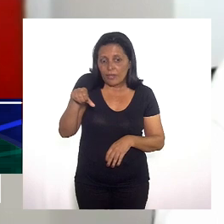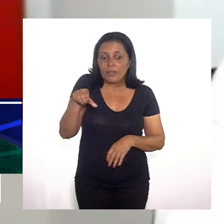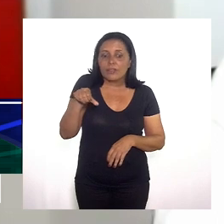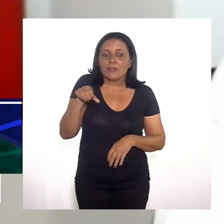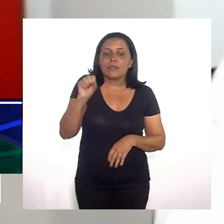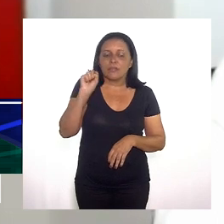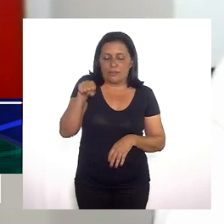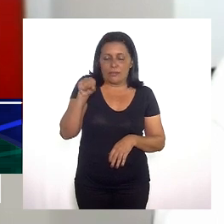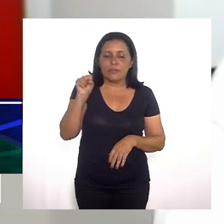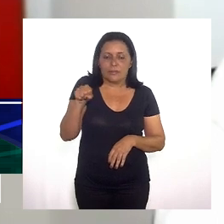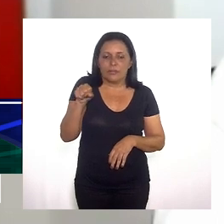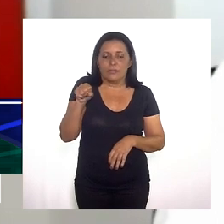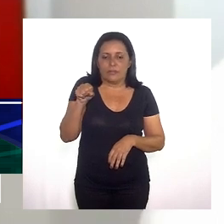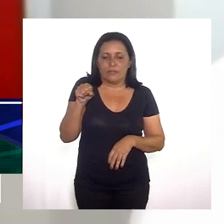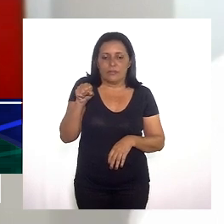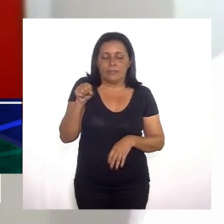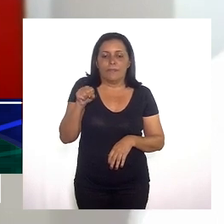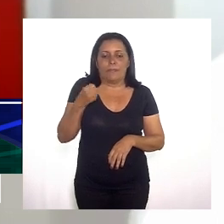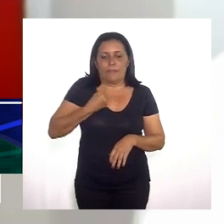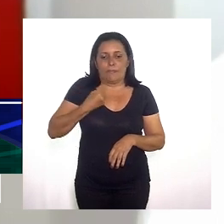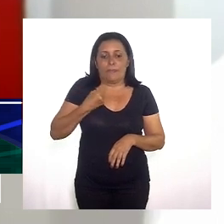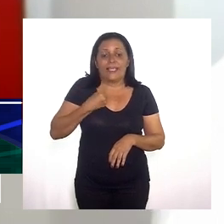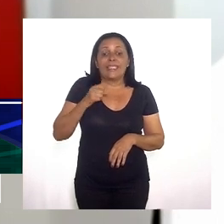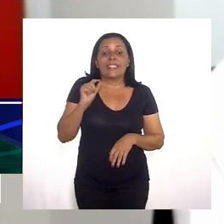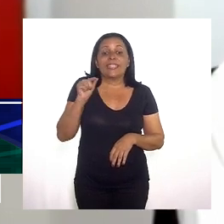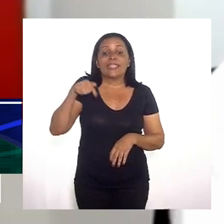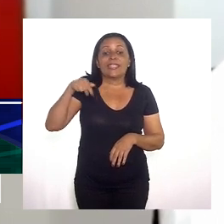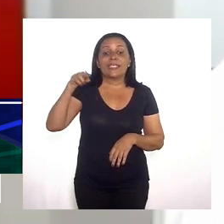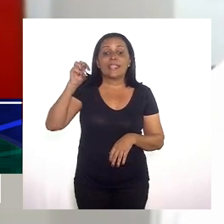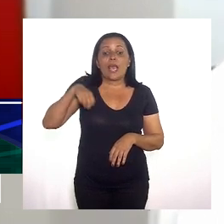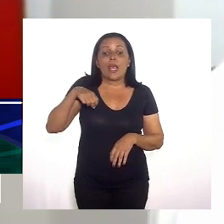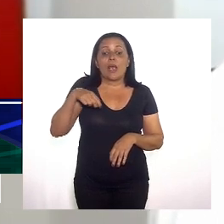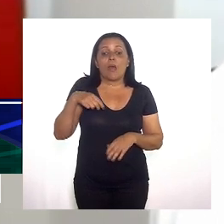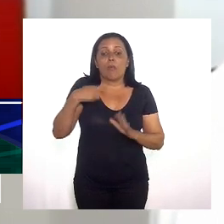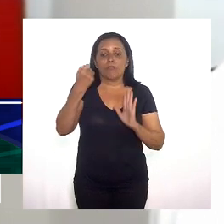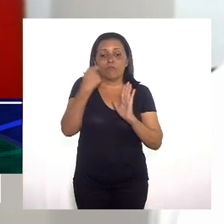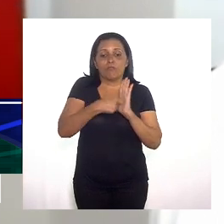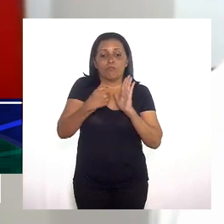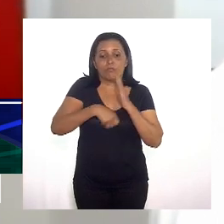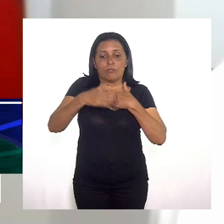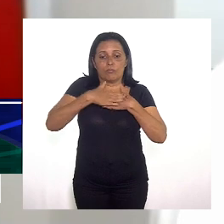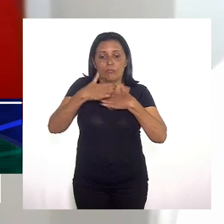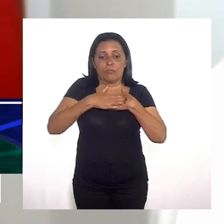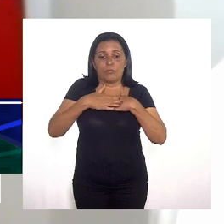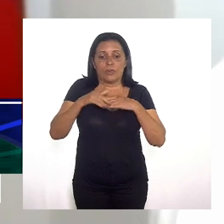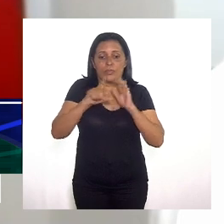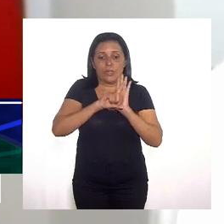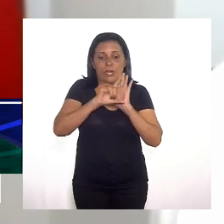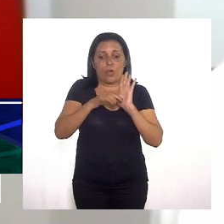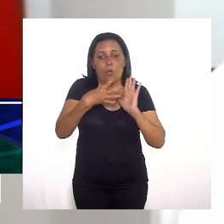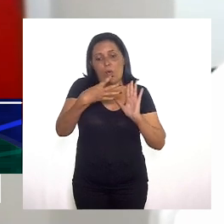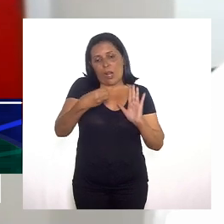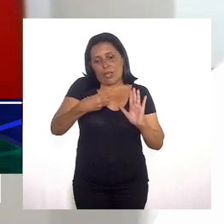essa sim. Tá? Então, quem, qual a autoria no projeto de lei complementar 40 de